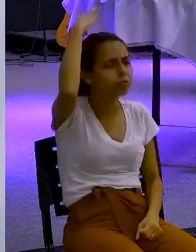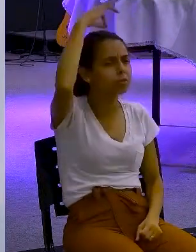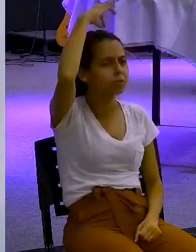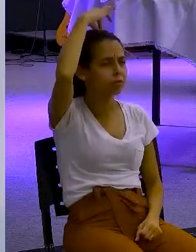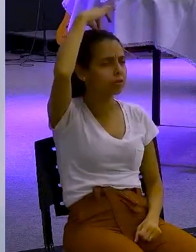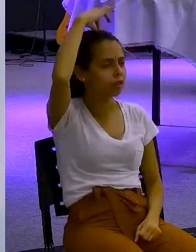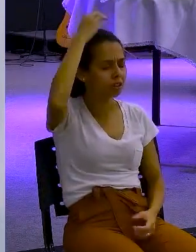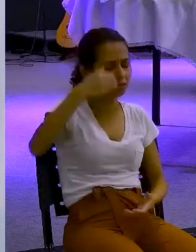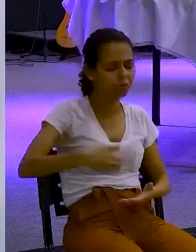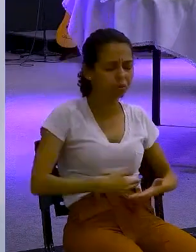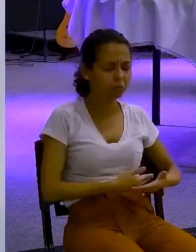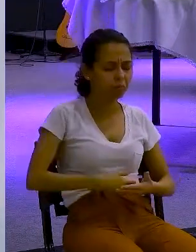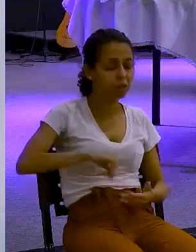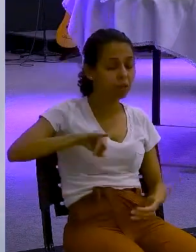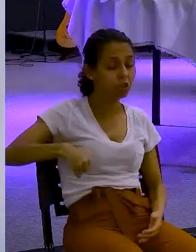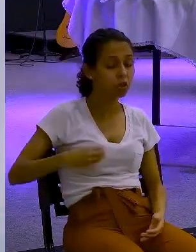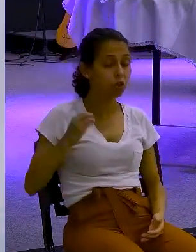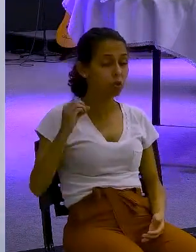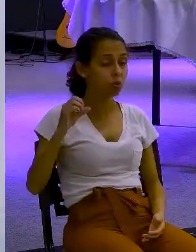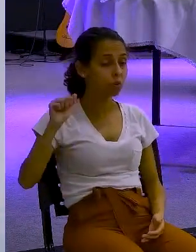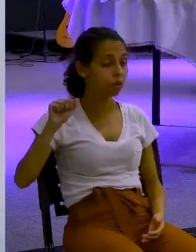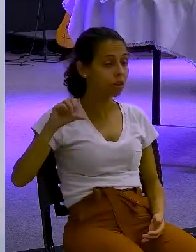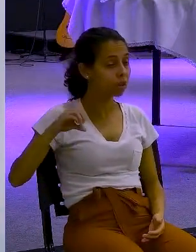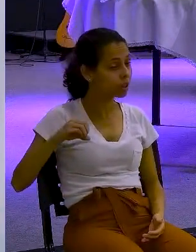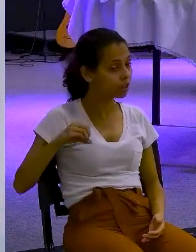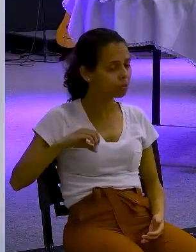Aquela casa, contente e feliz,